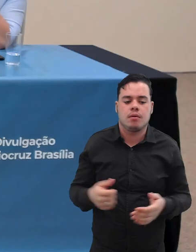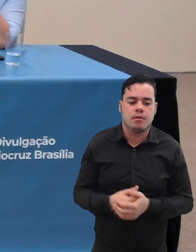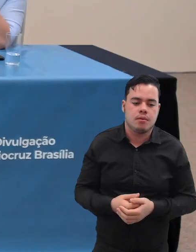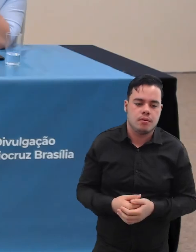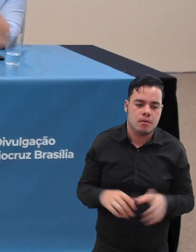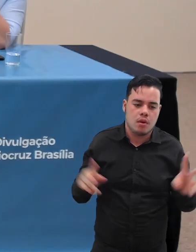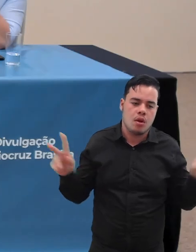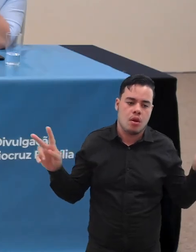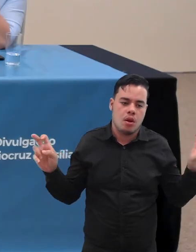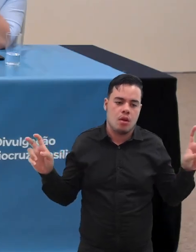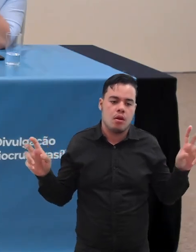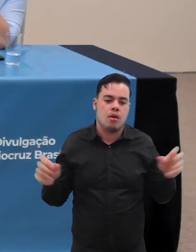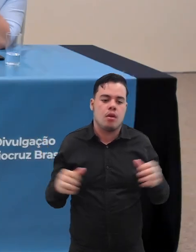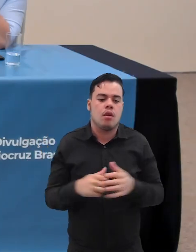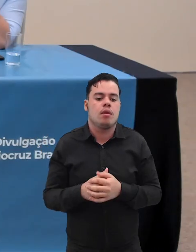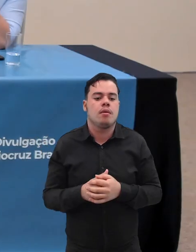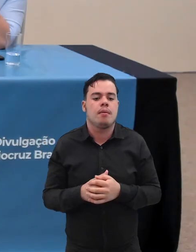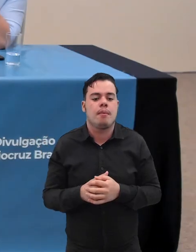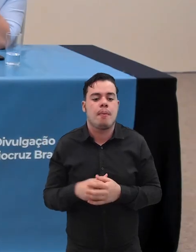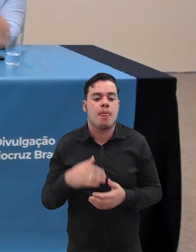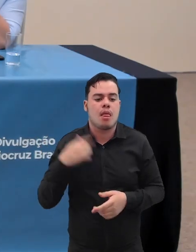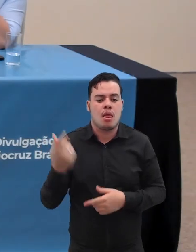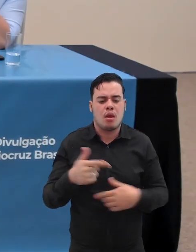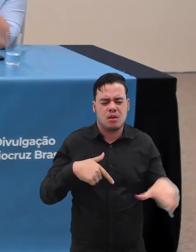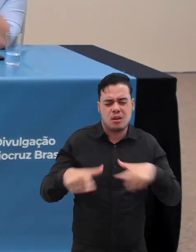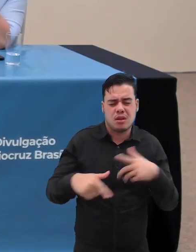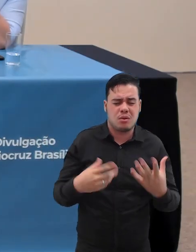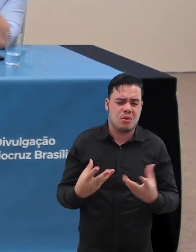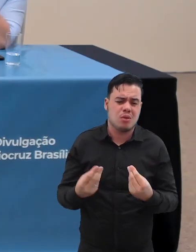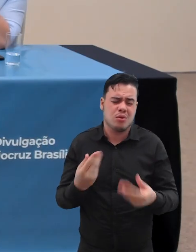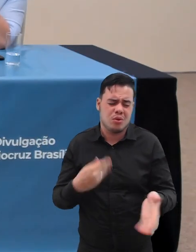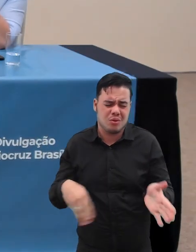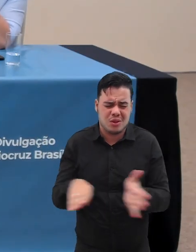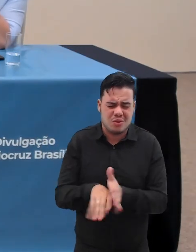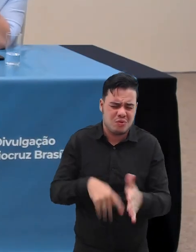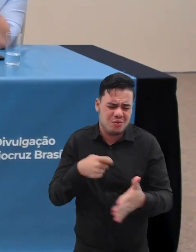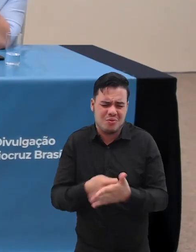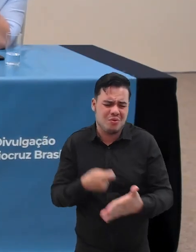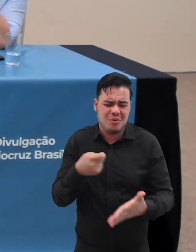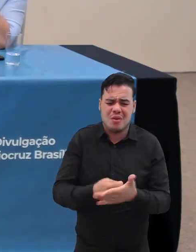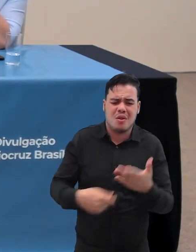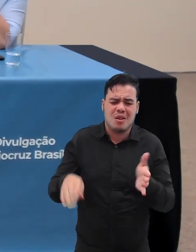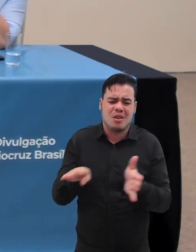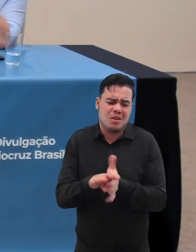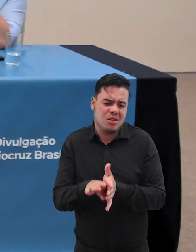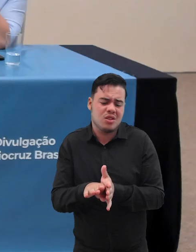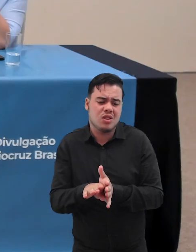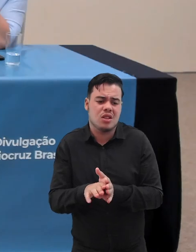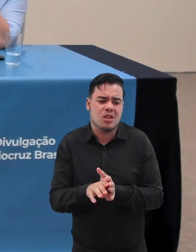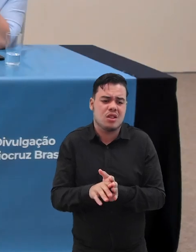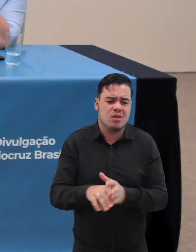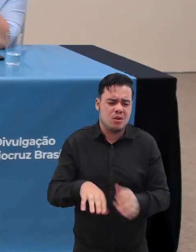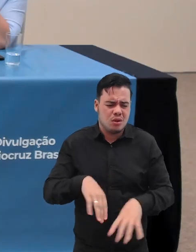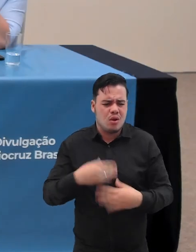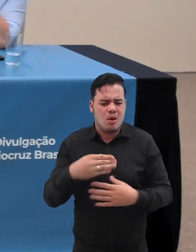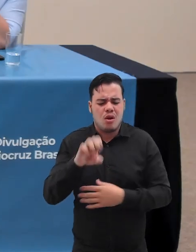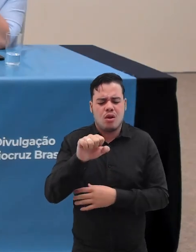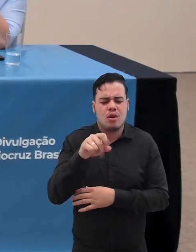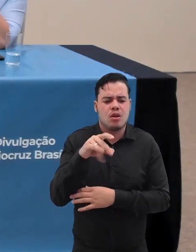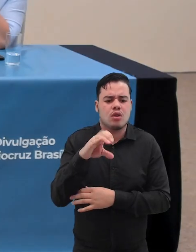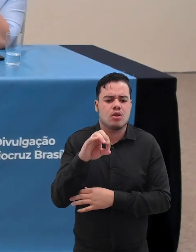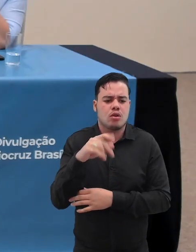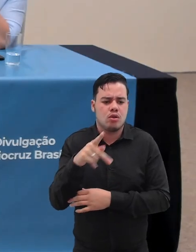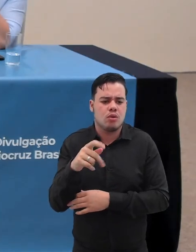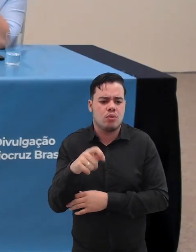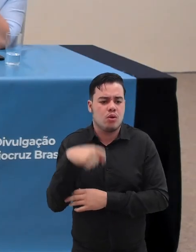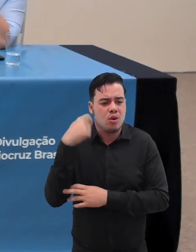que... a gente está trabalhando muito para que a gente possa ampliar o escopo dos atores